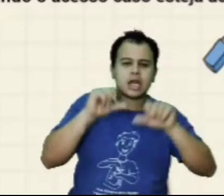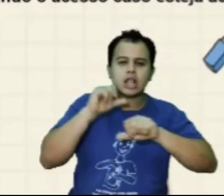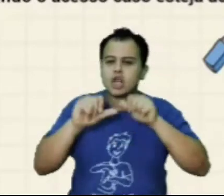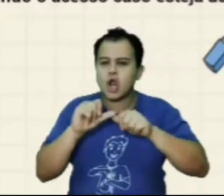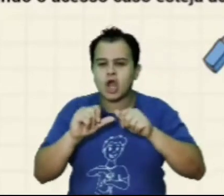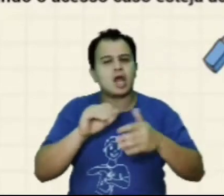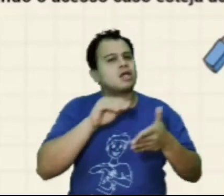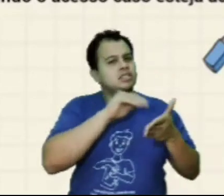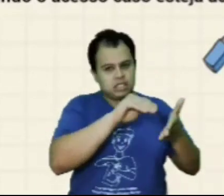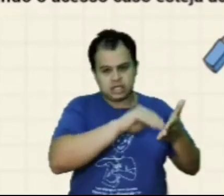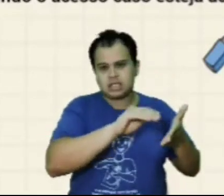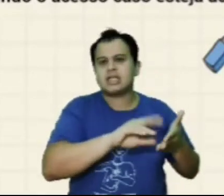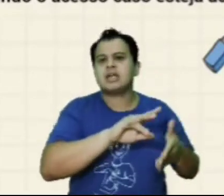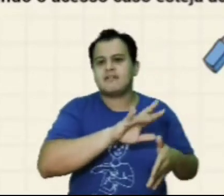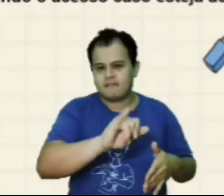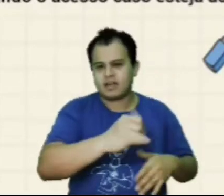ok?